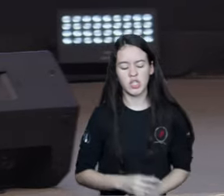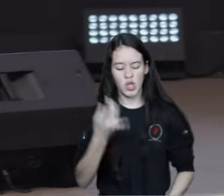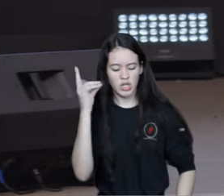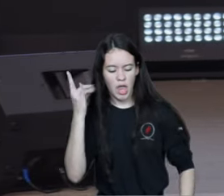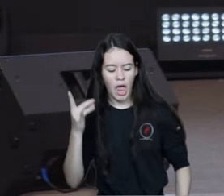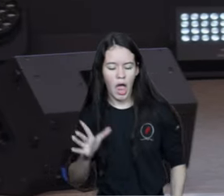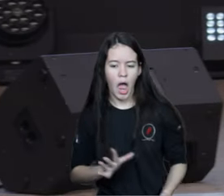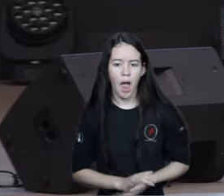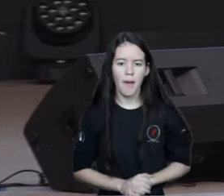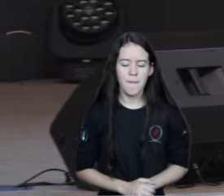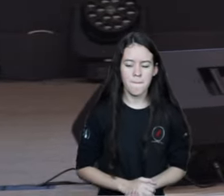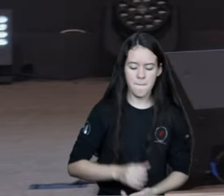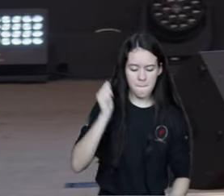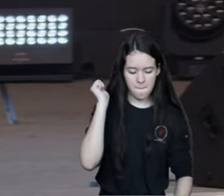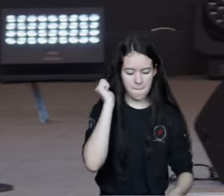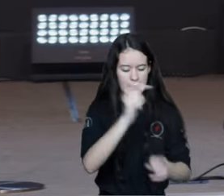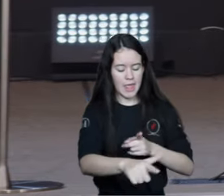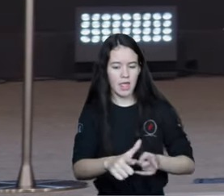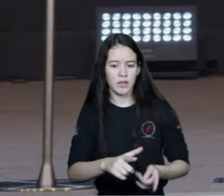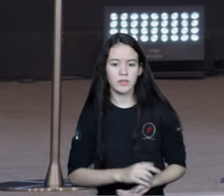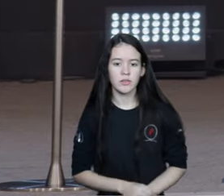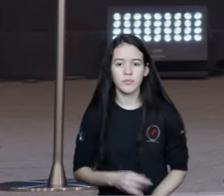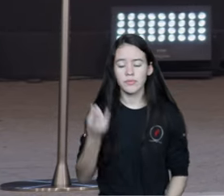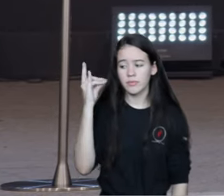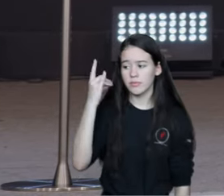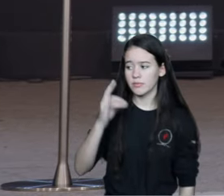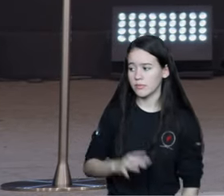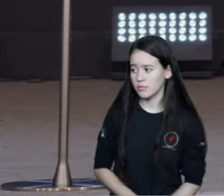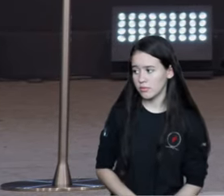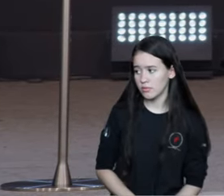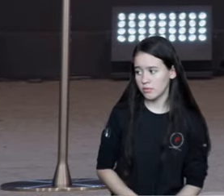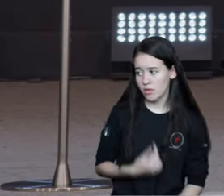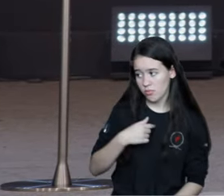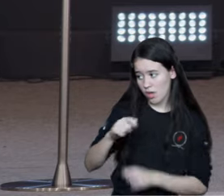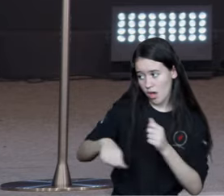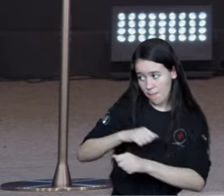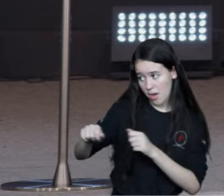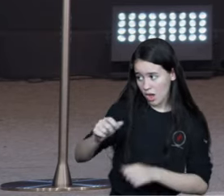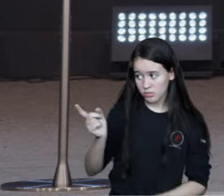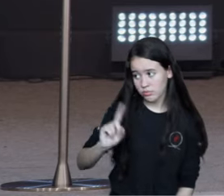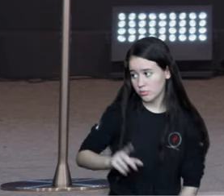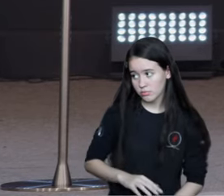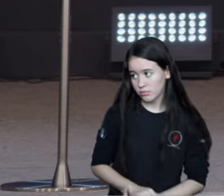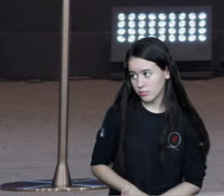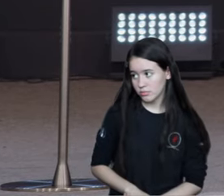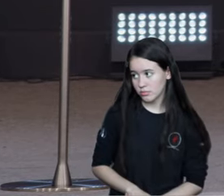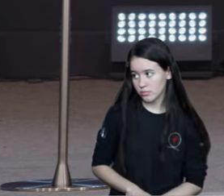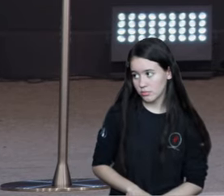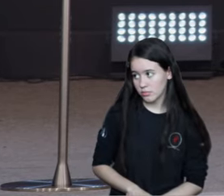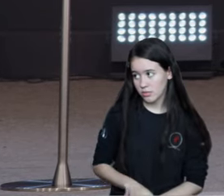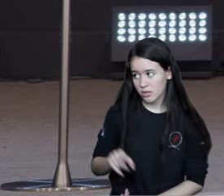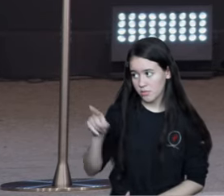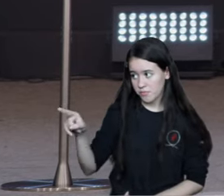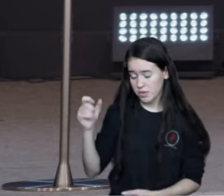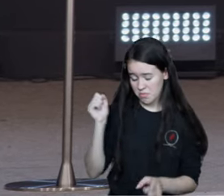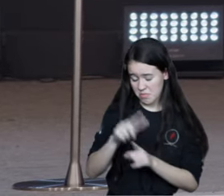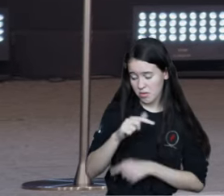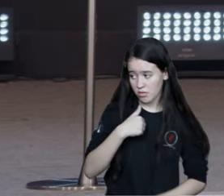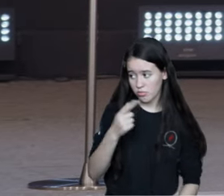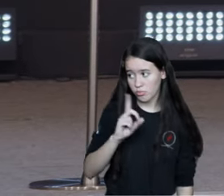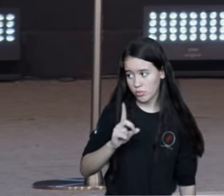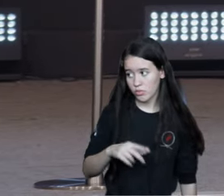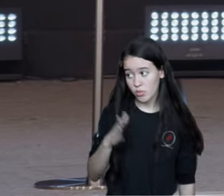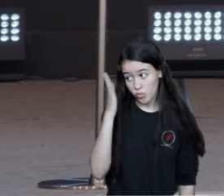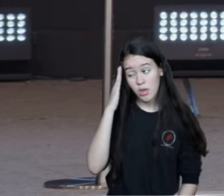capeta eu te repreendo e o cara tá dizendo assim não tá amarrado não Tu também não vai me repreender não